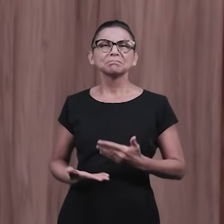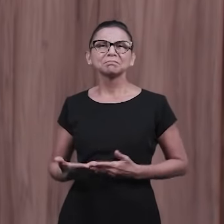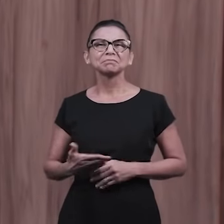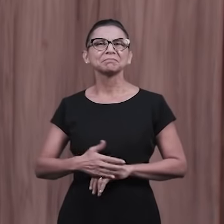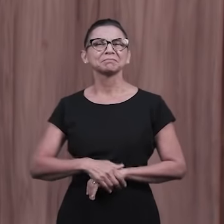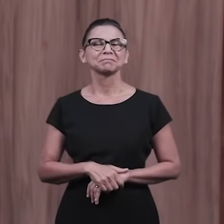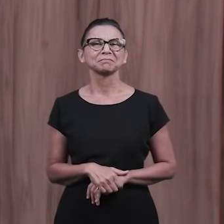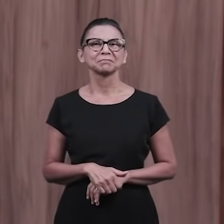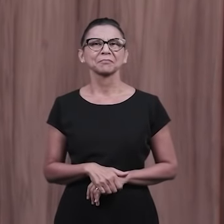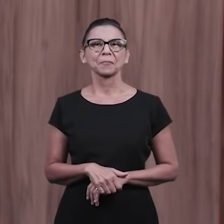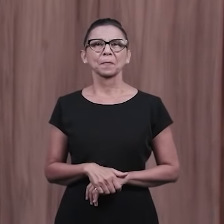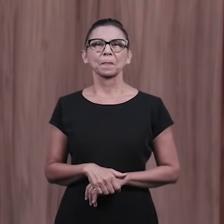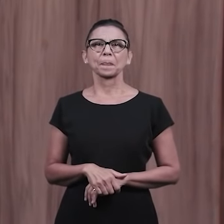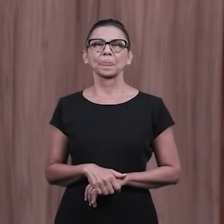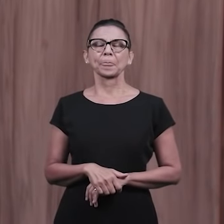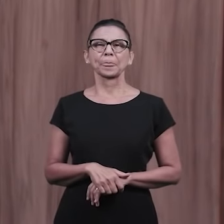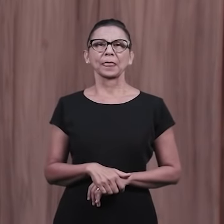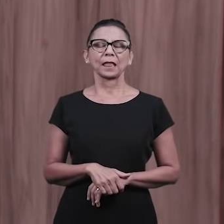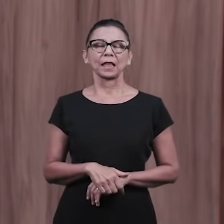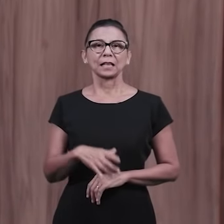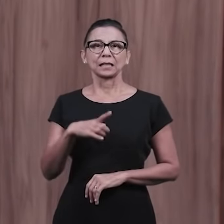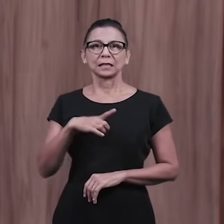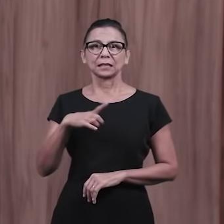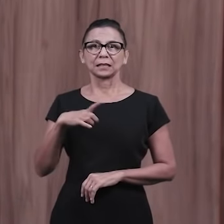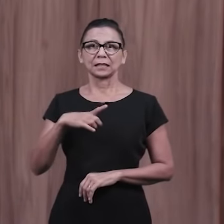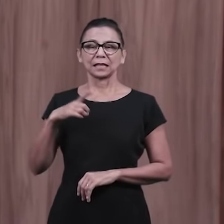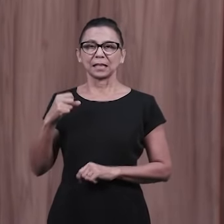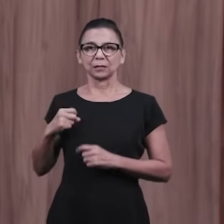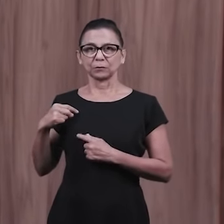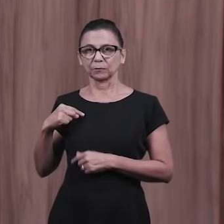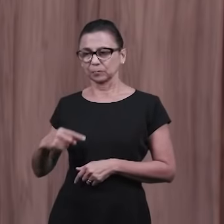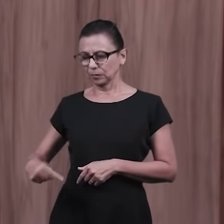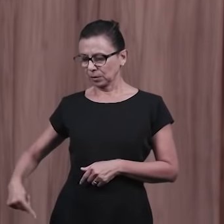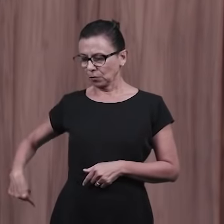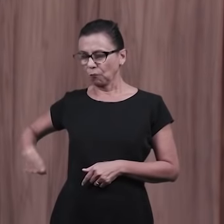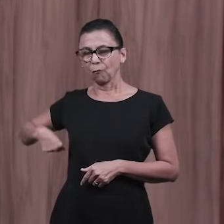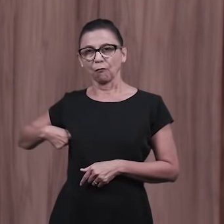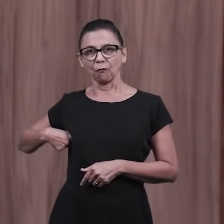Olha, tem alforje e tem um cajado.